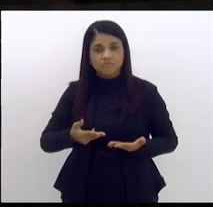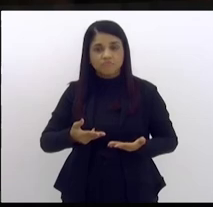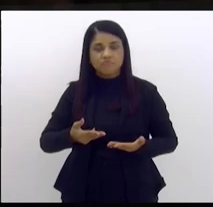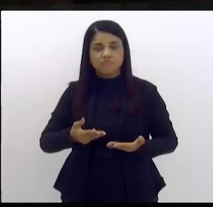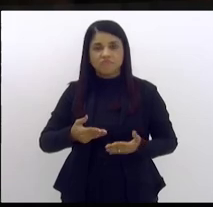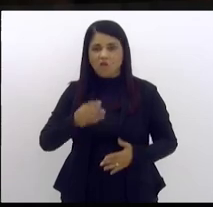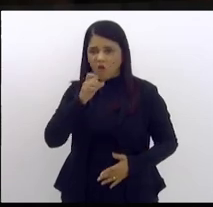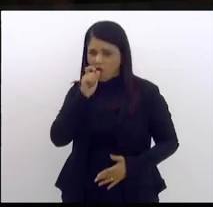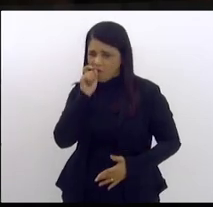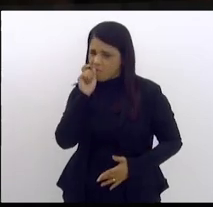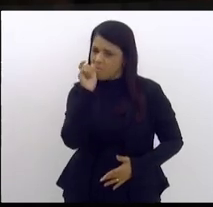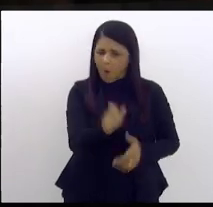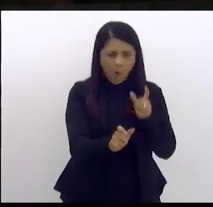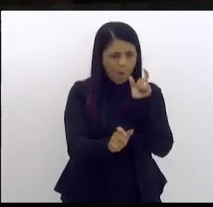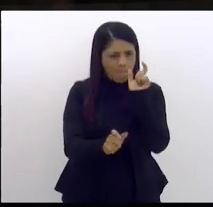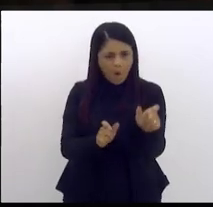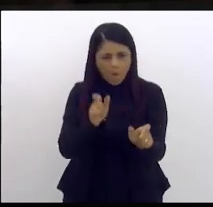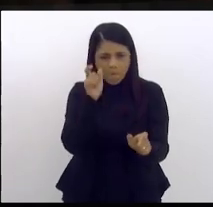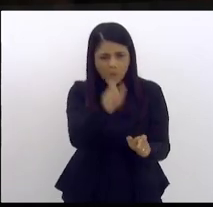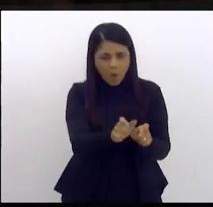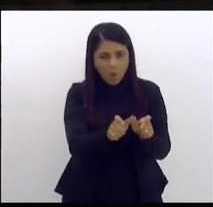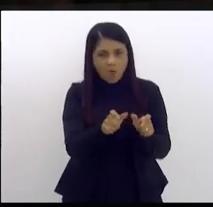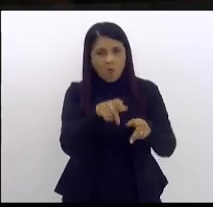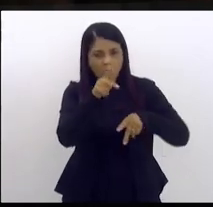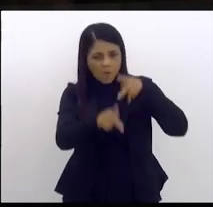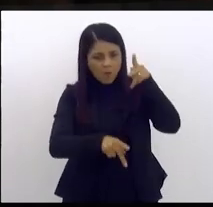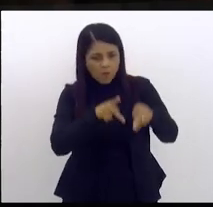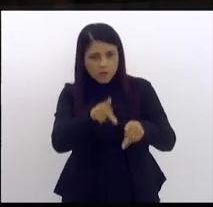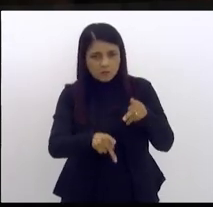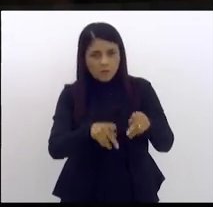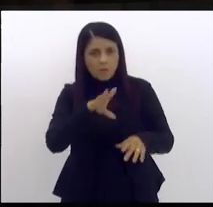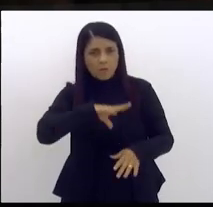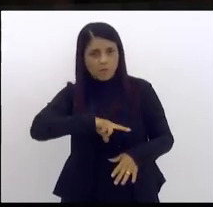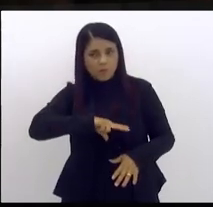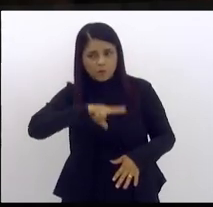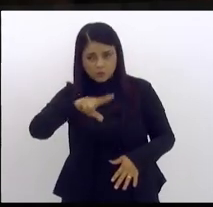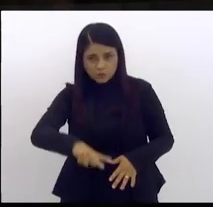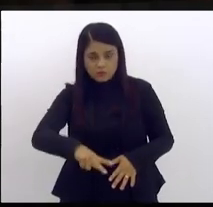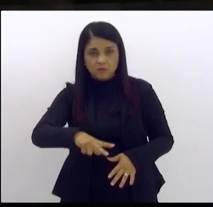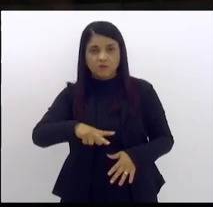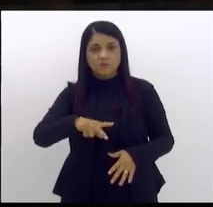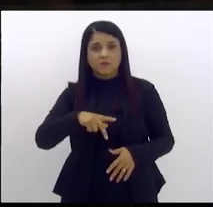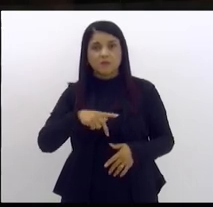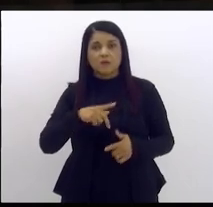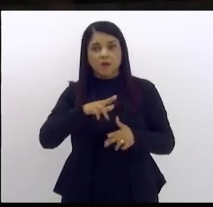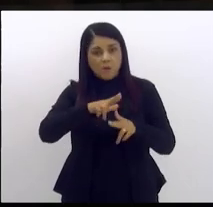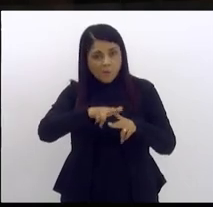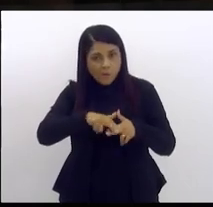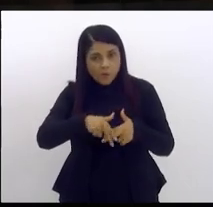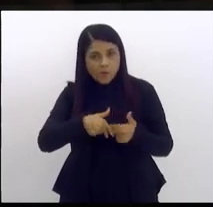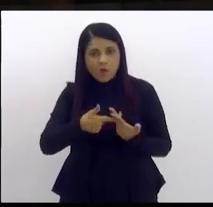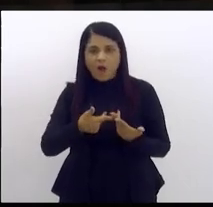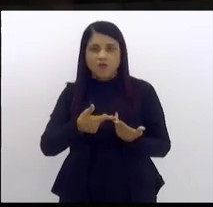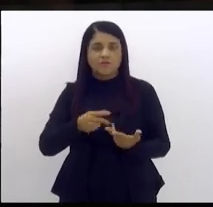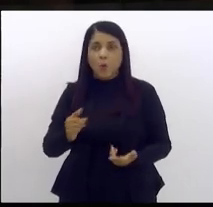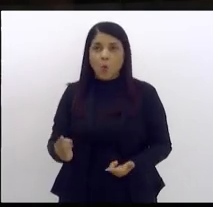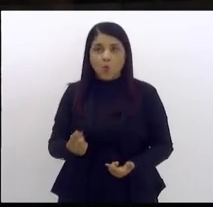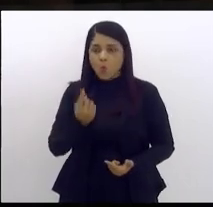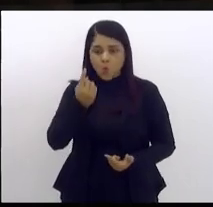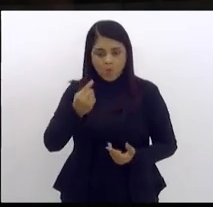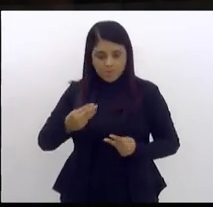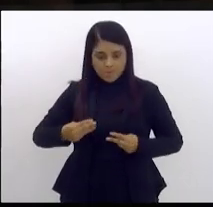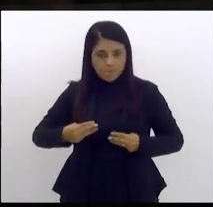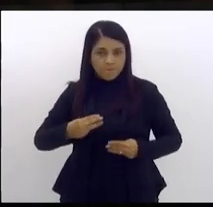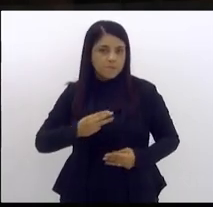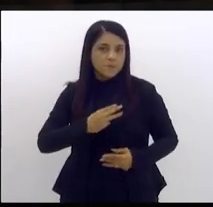portuguesa o povo português dizendo o seguinte por causa de um episódio não foi o ministro português que